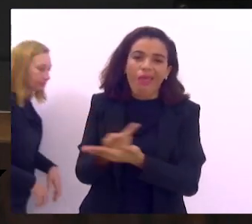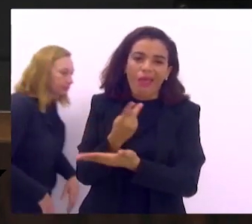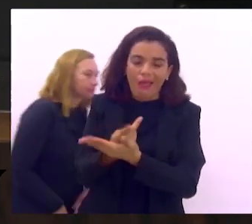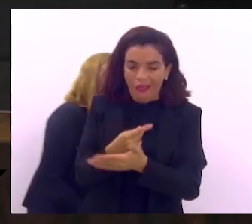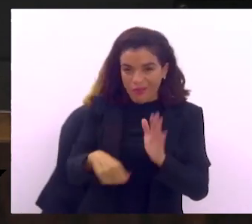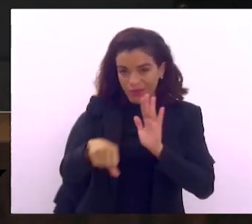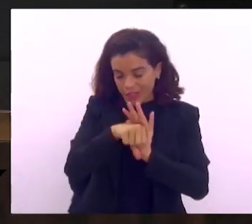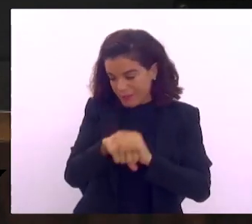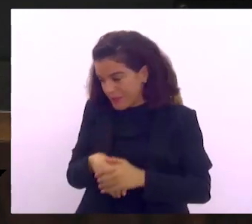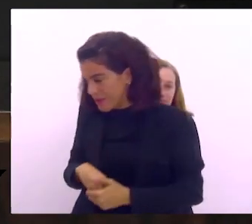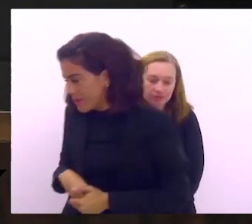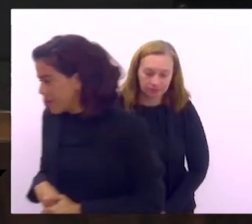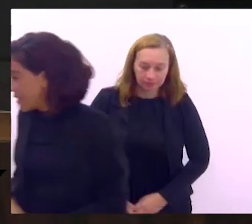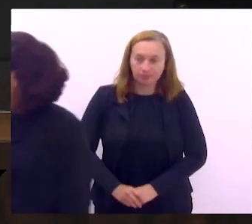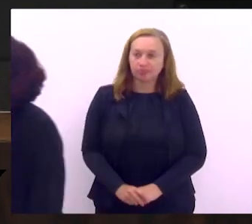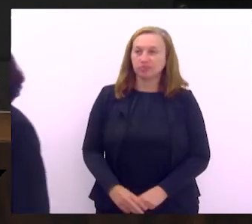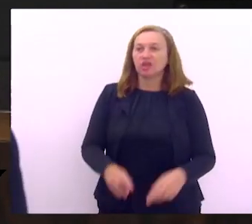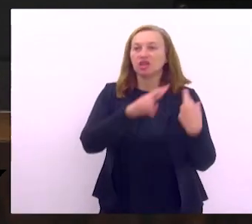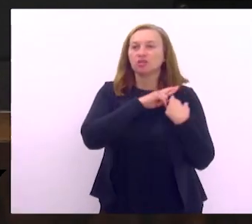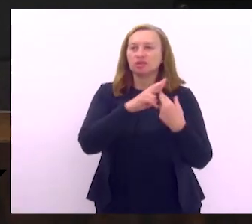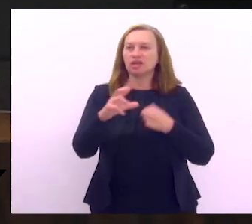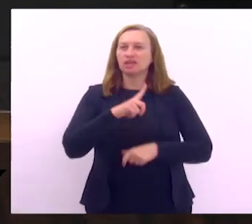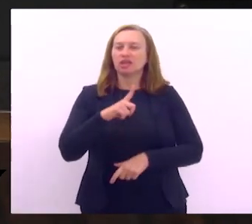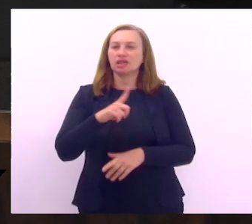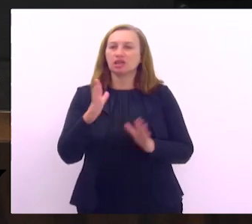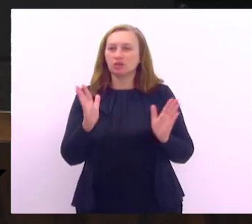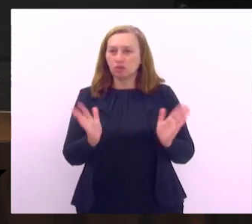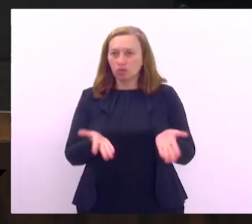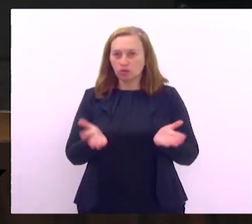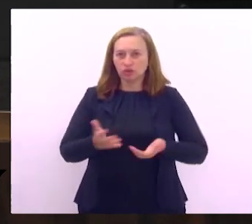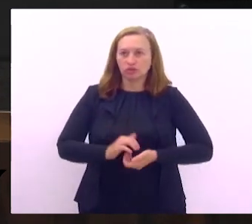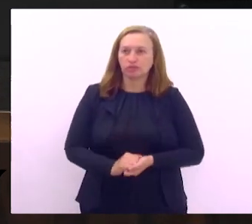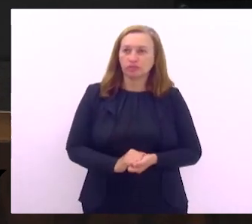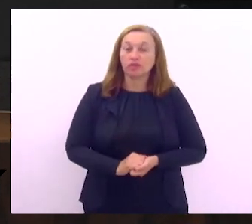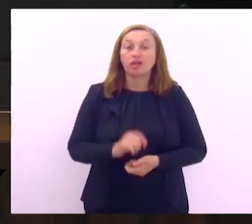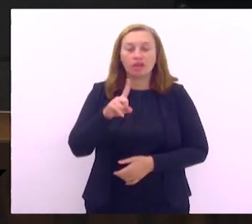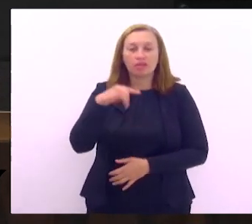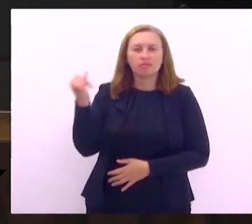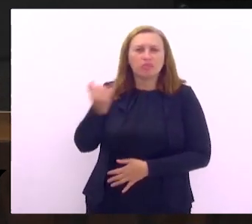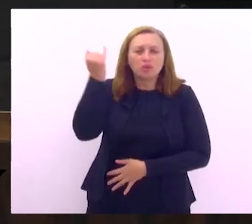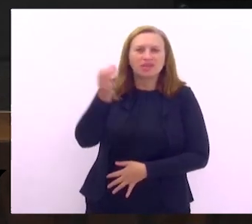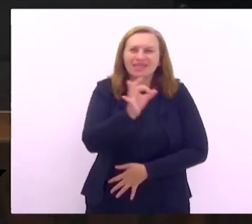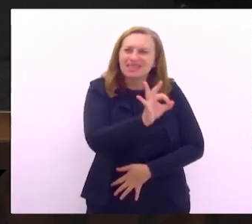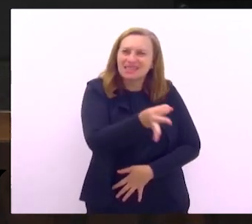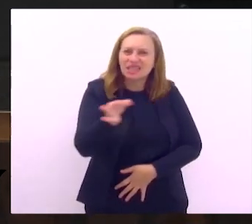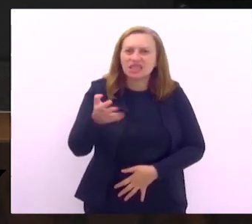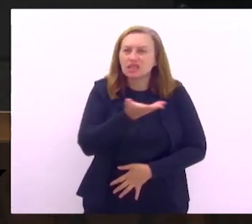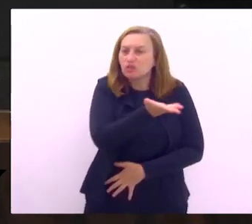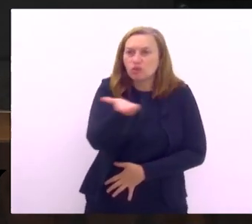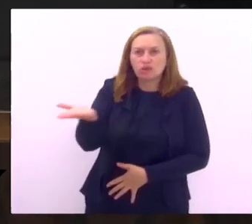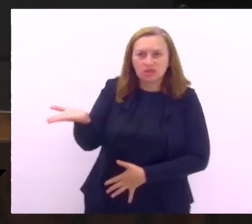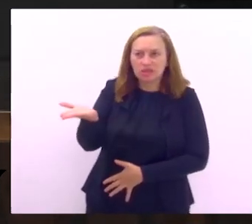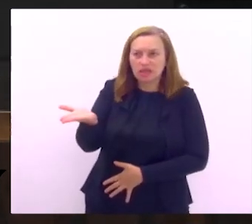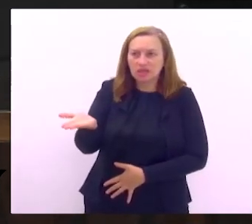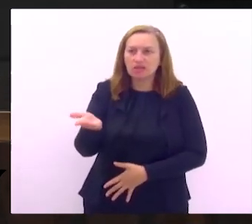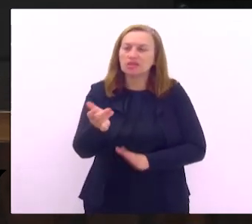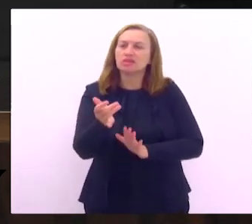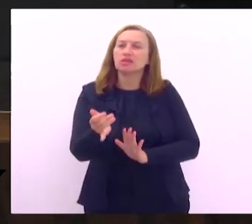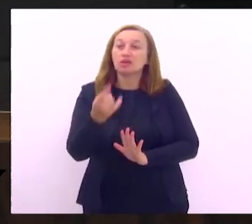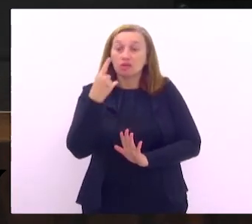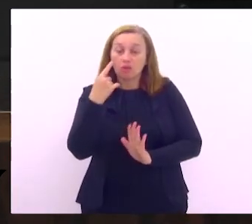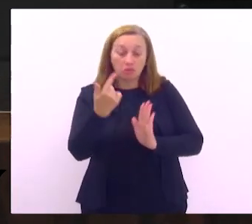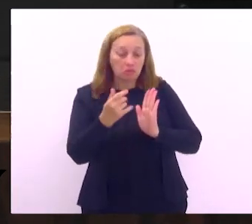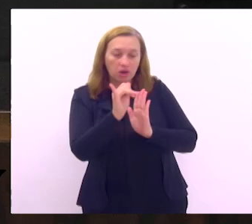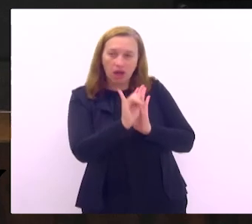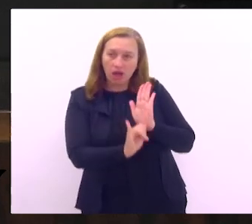grande responsabilidade que a gente tem aqui. Hoje, um pontapé muito importante. Eu tenho certeza que todo esse relatório aqui, Rafael, que for